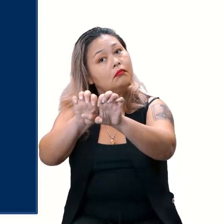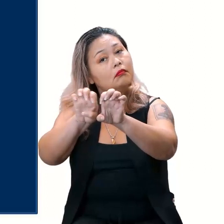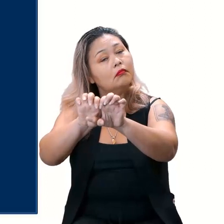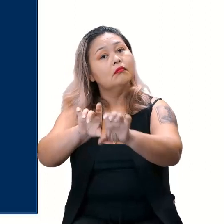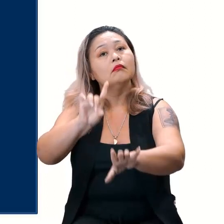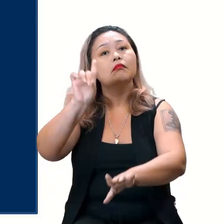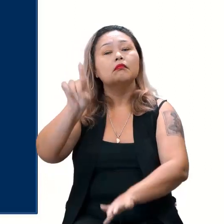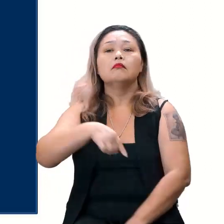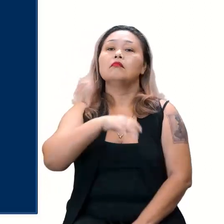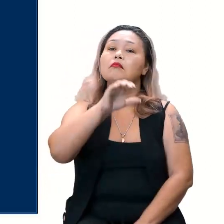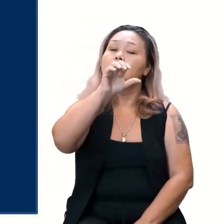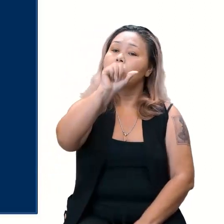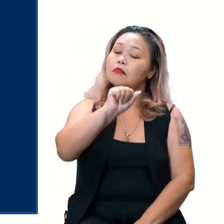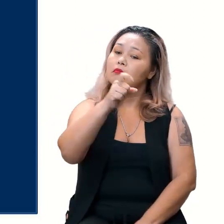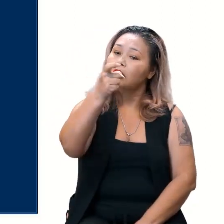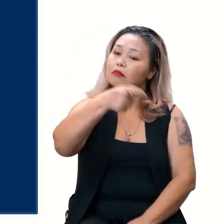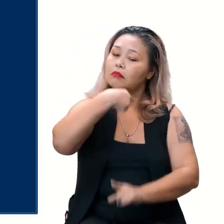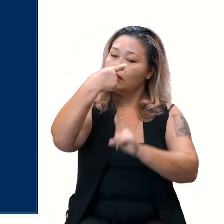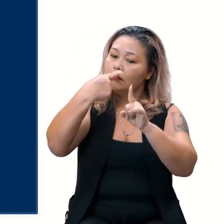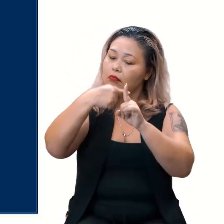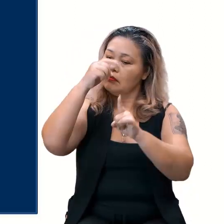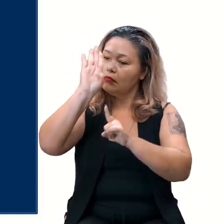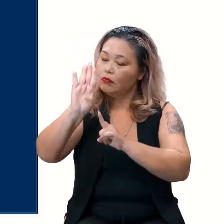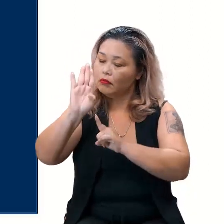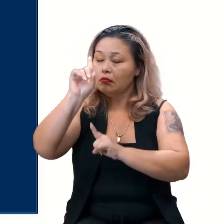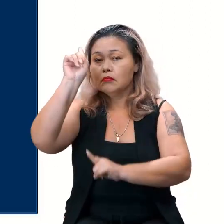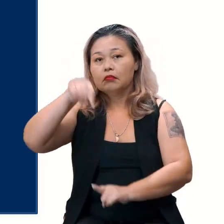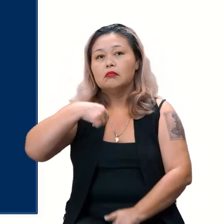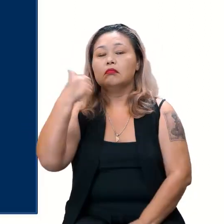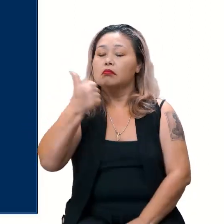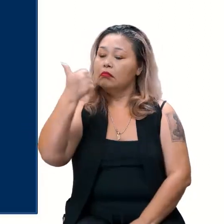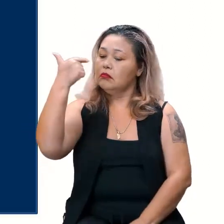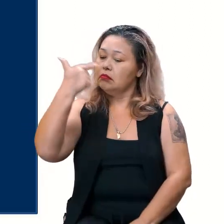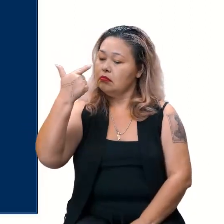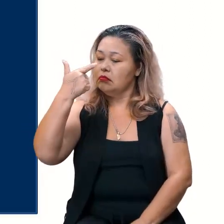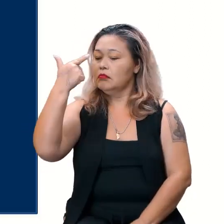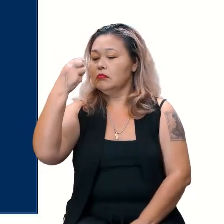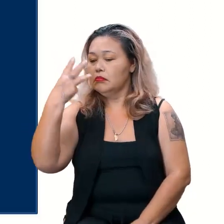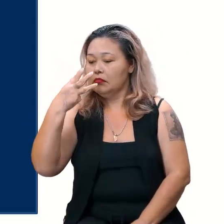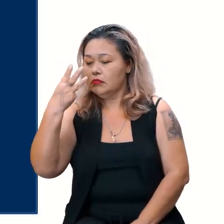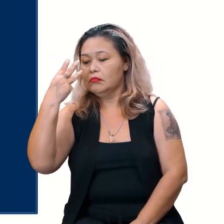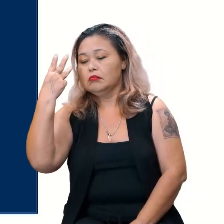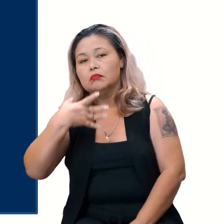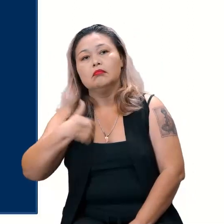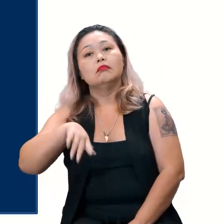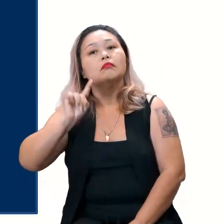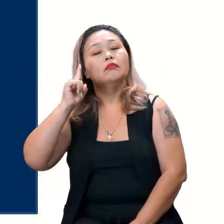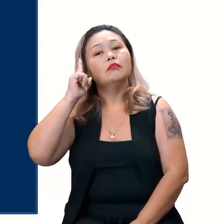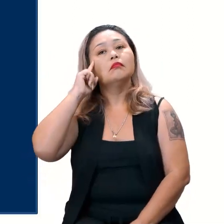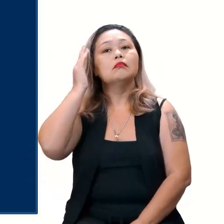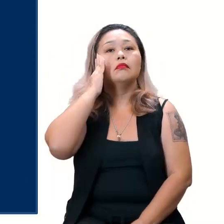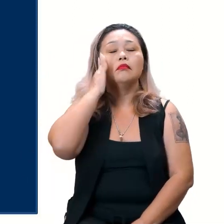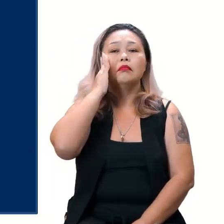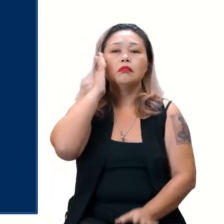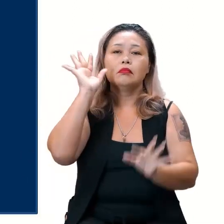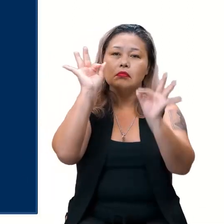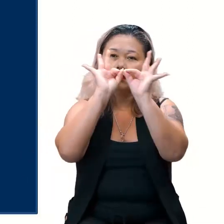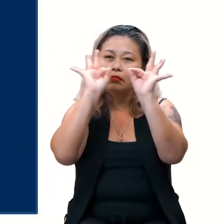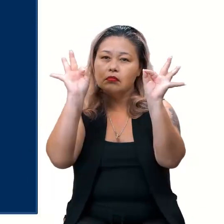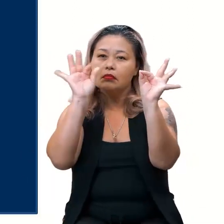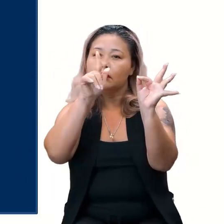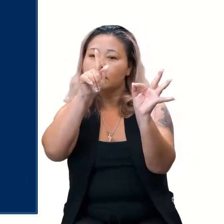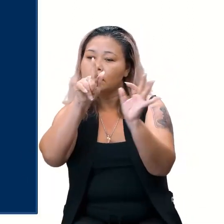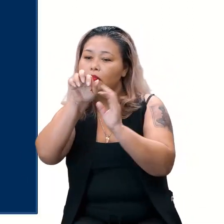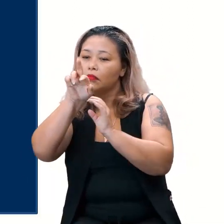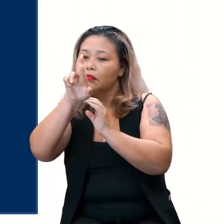mais B. É uma equação do primeiro, do segundo... É, olha aqui com a gente aqui, você sabe que o grau, né, a gente falou até, falou,